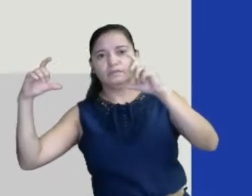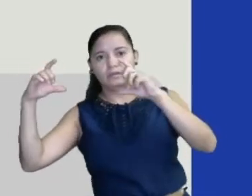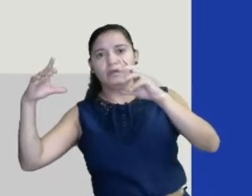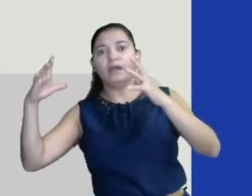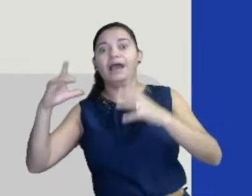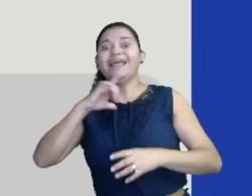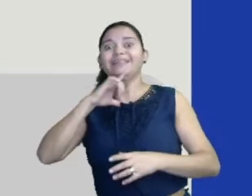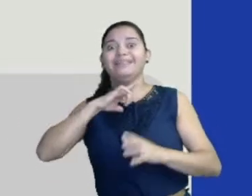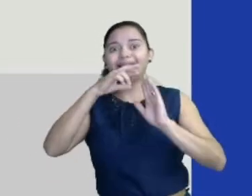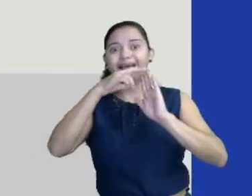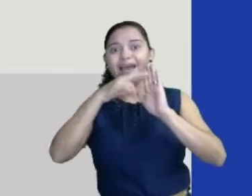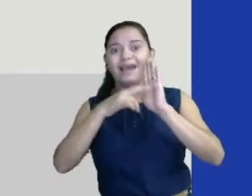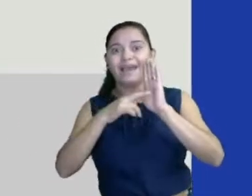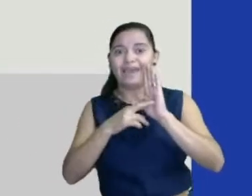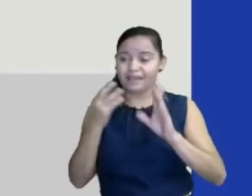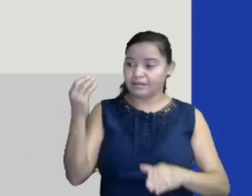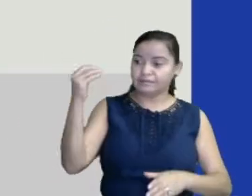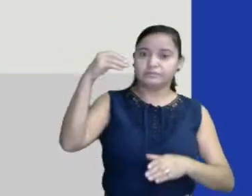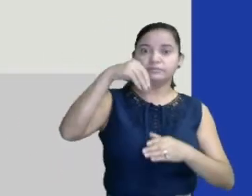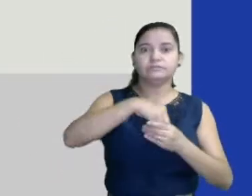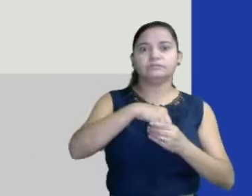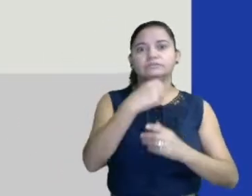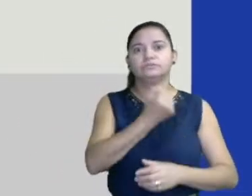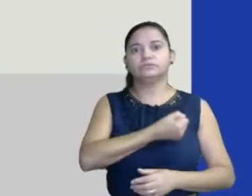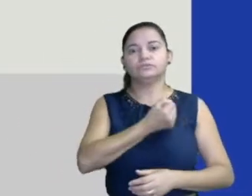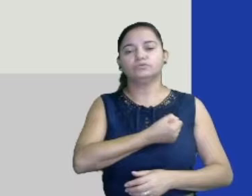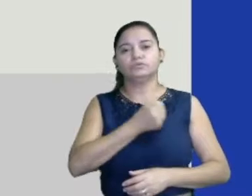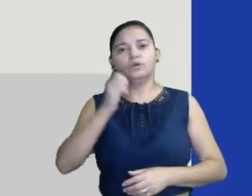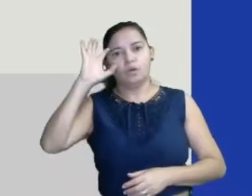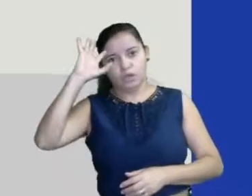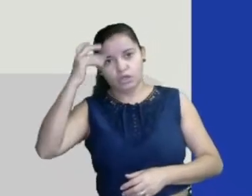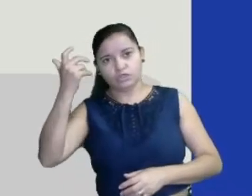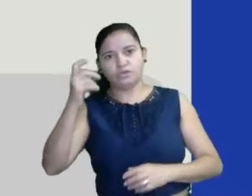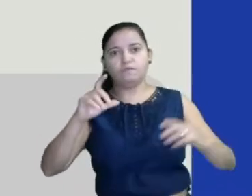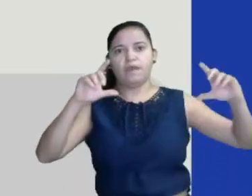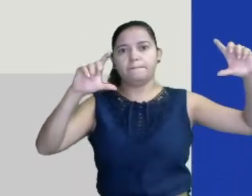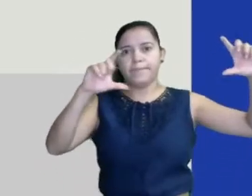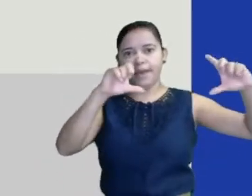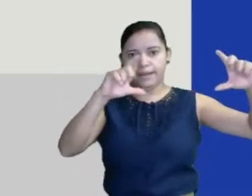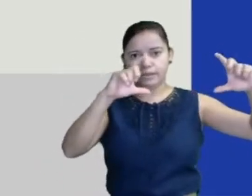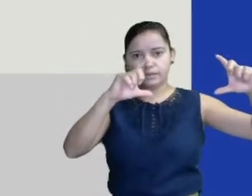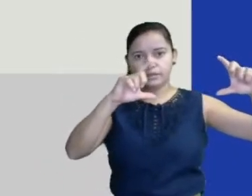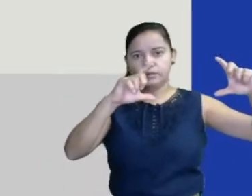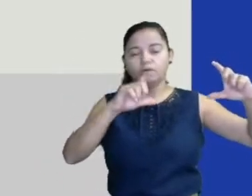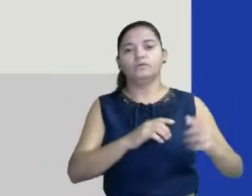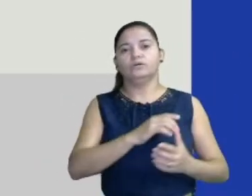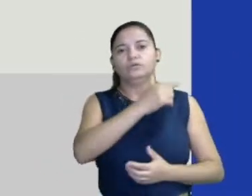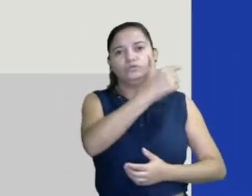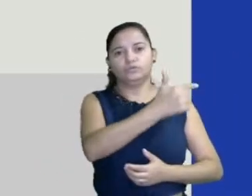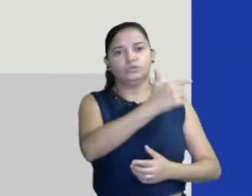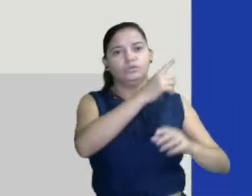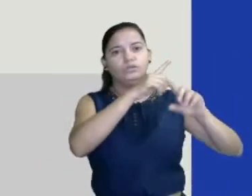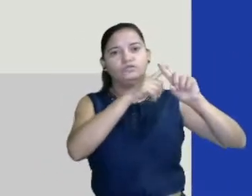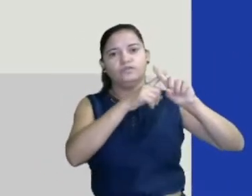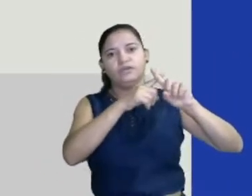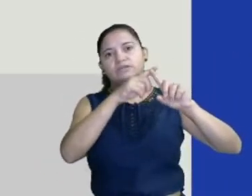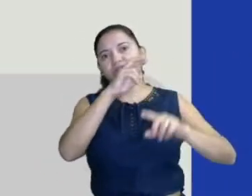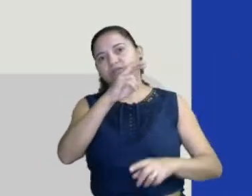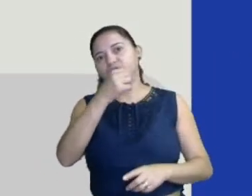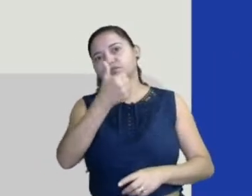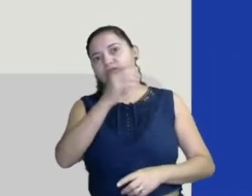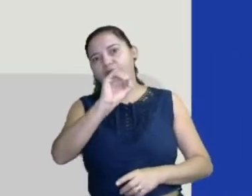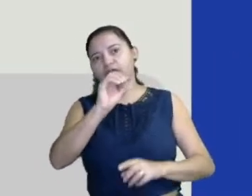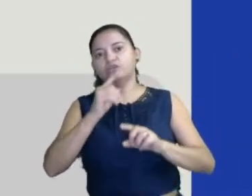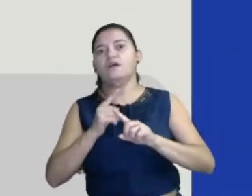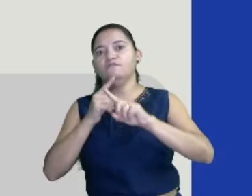regra e de expressão numérica eu preciso resolver primeiro que o parênteses toma multiplicar aí duas vezes 5 10 vezes